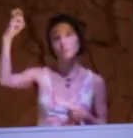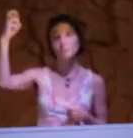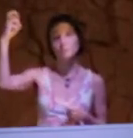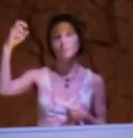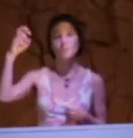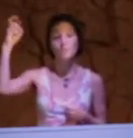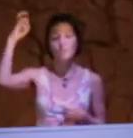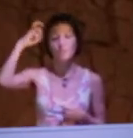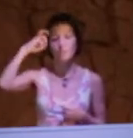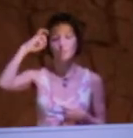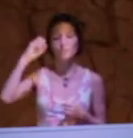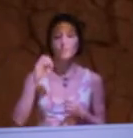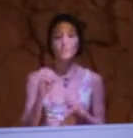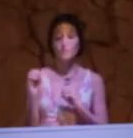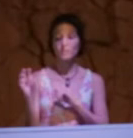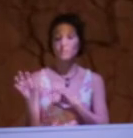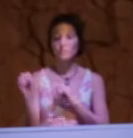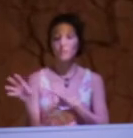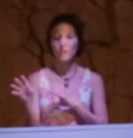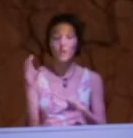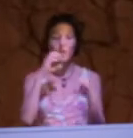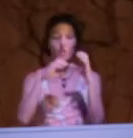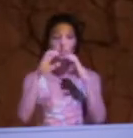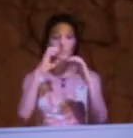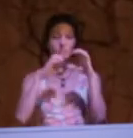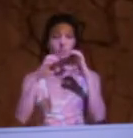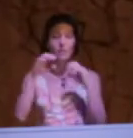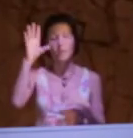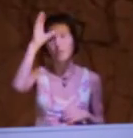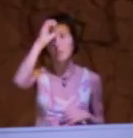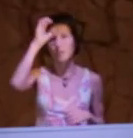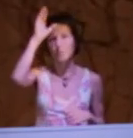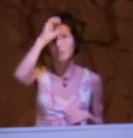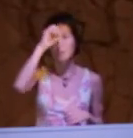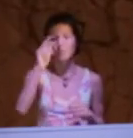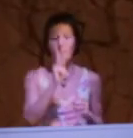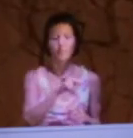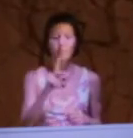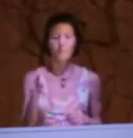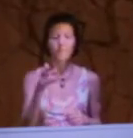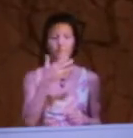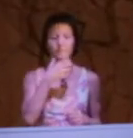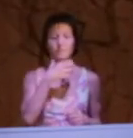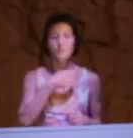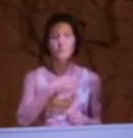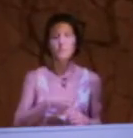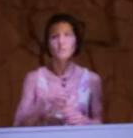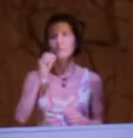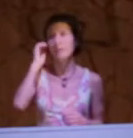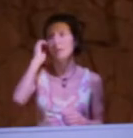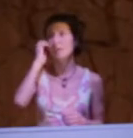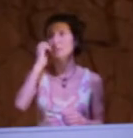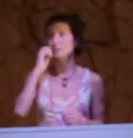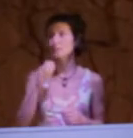para ensinar, né? Quando a gente ouve histórias também dos nossos mais velhos e aprende com isso, escrevendo ou não essas histórias,